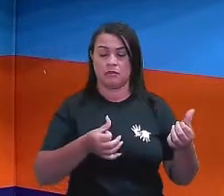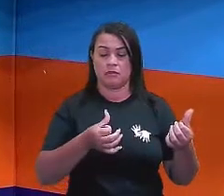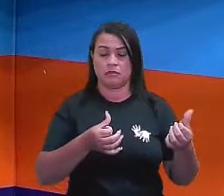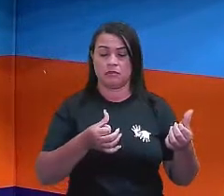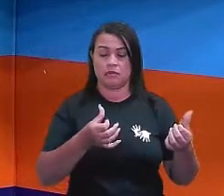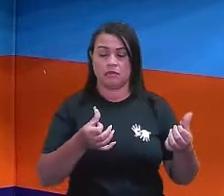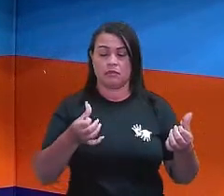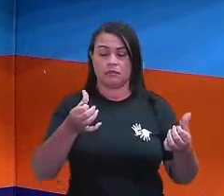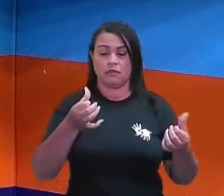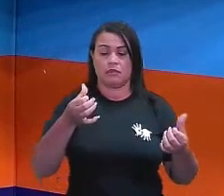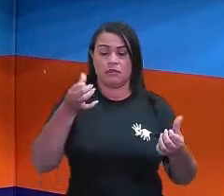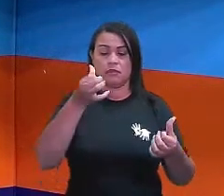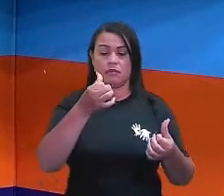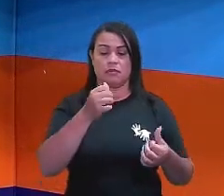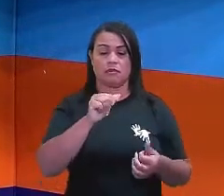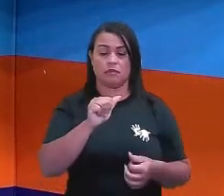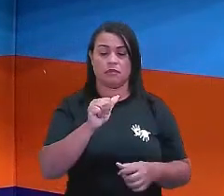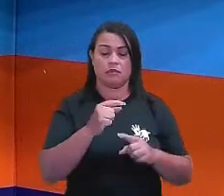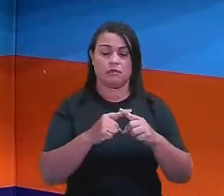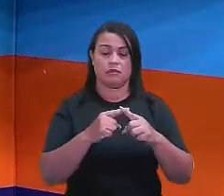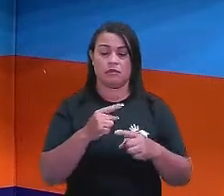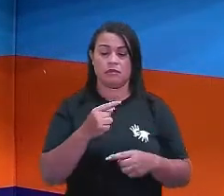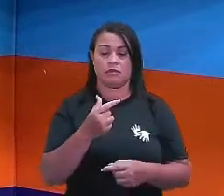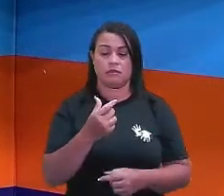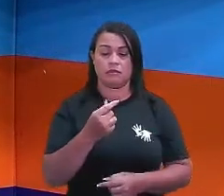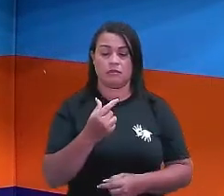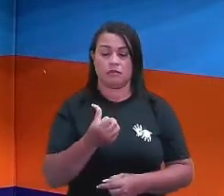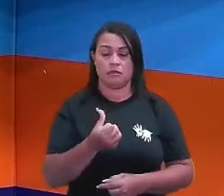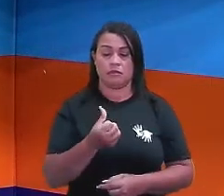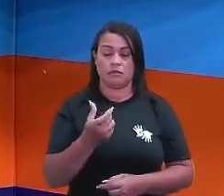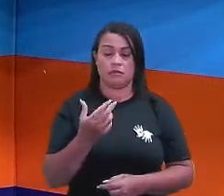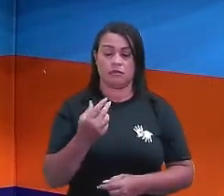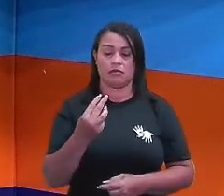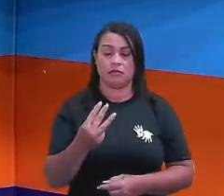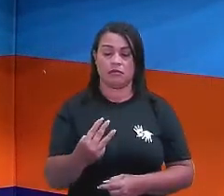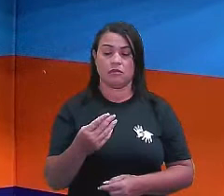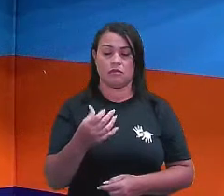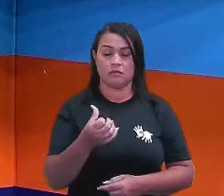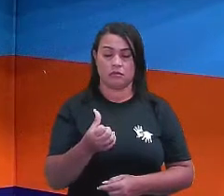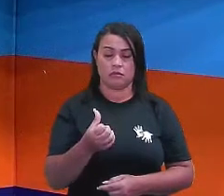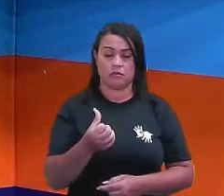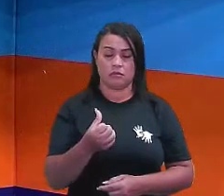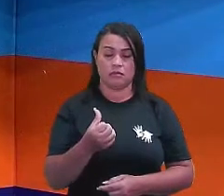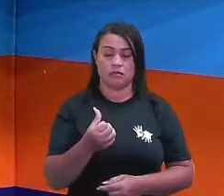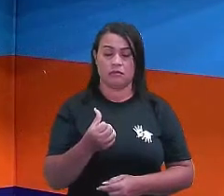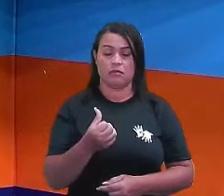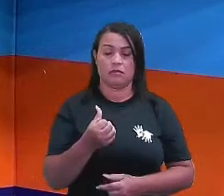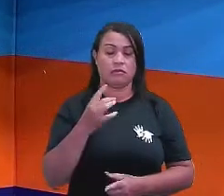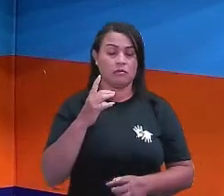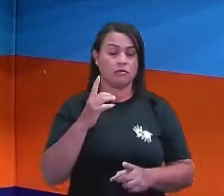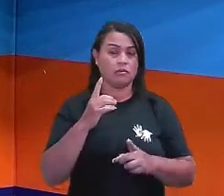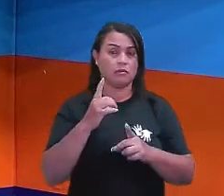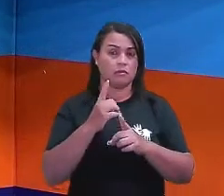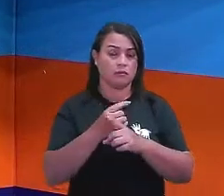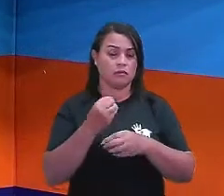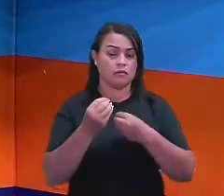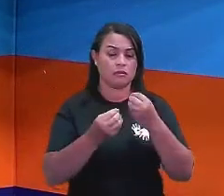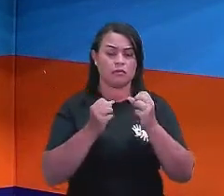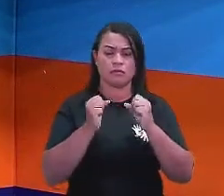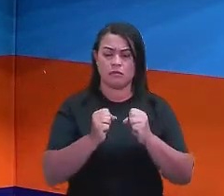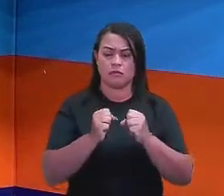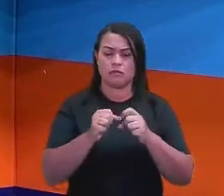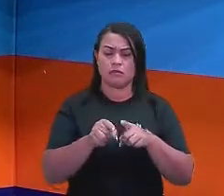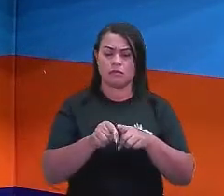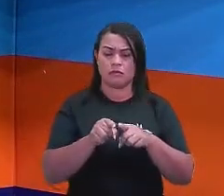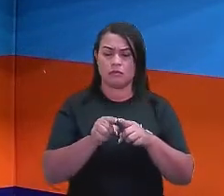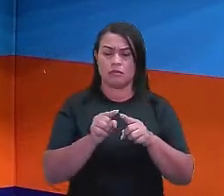centímetros. Então, A é igual a 6 vezes 6, que é igual a 36. Descobrindo o lado, eu posso fazer o perímetro?